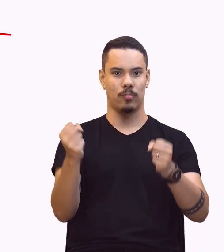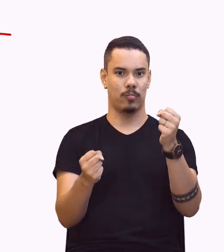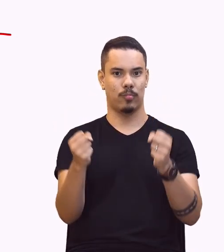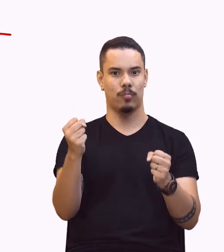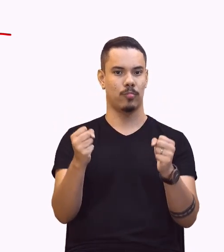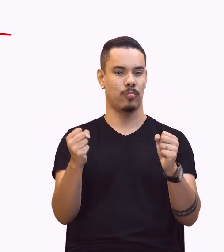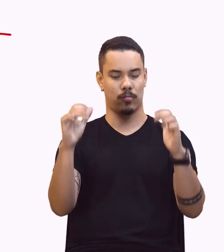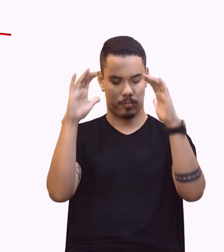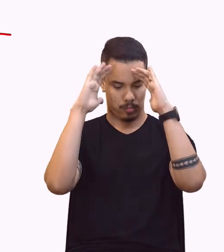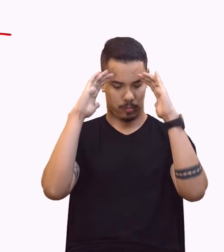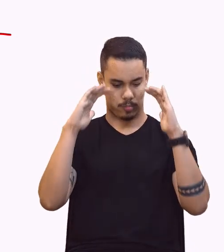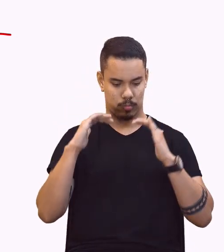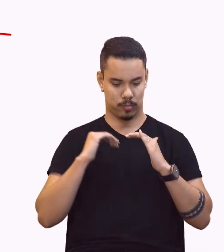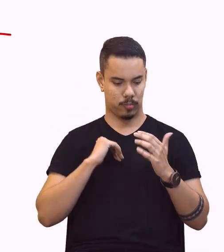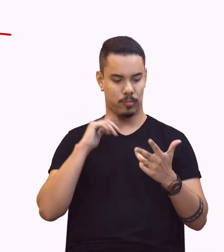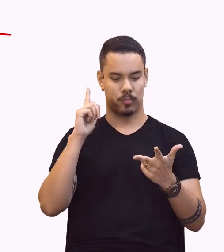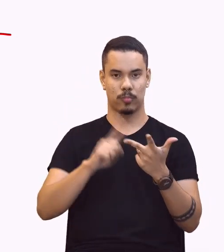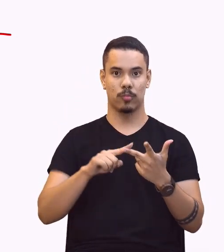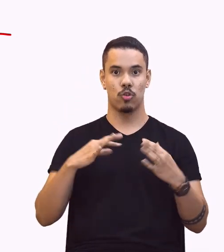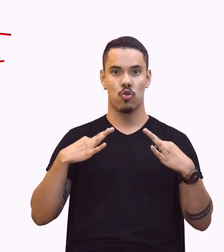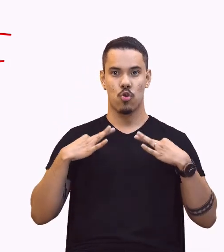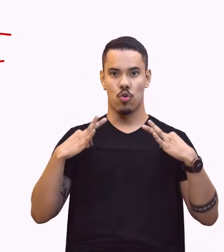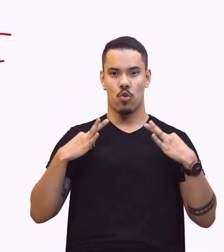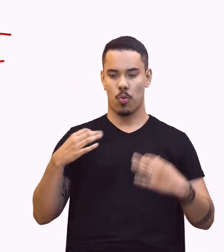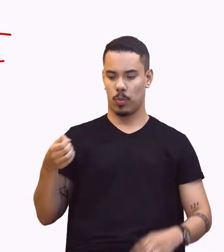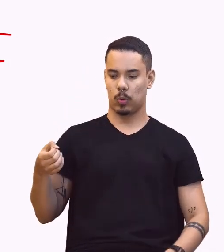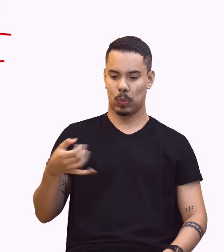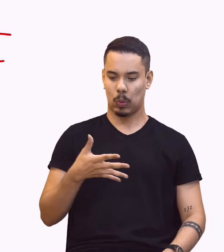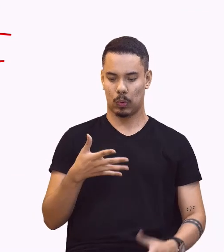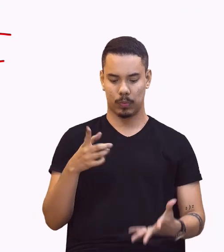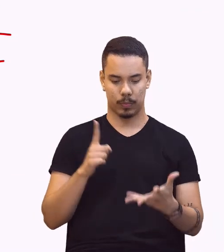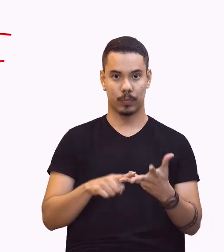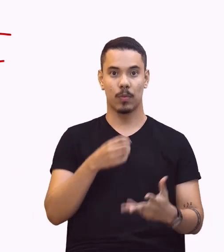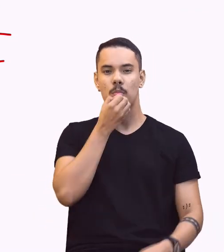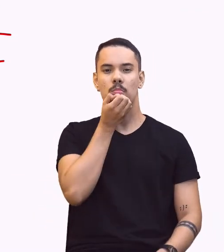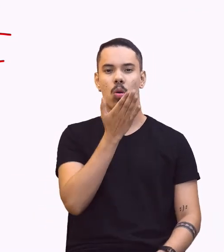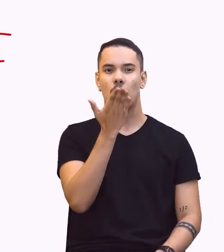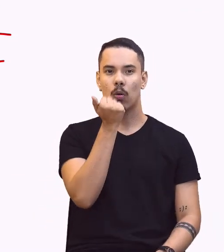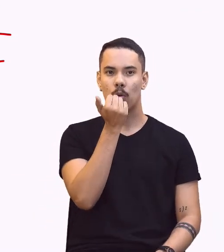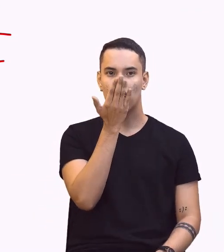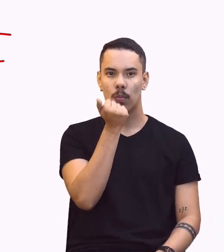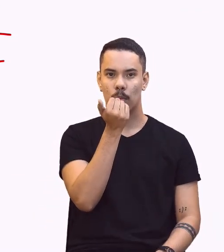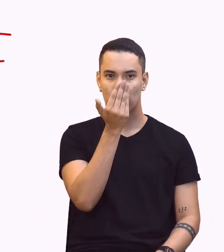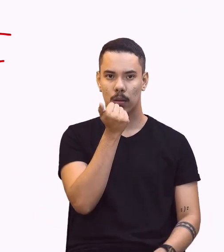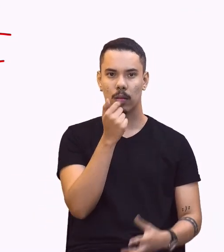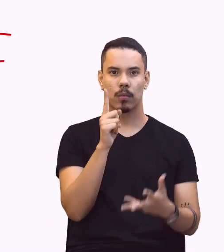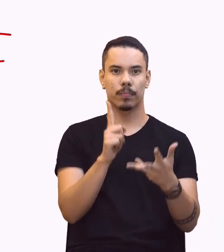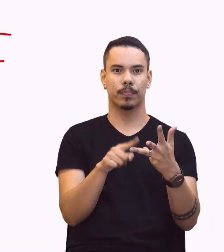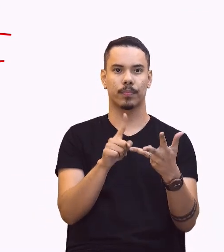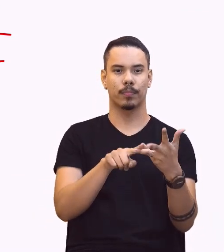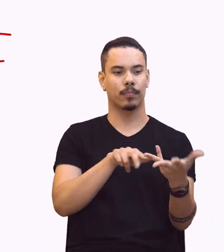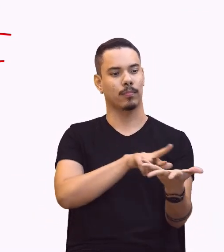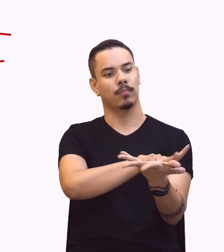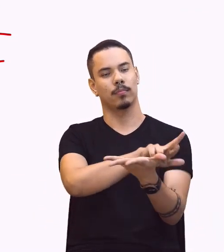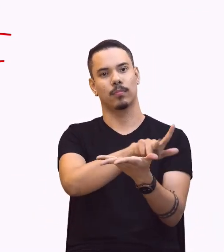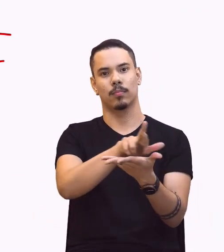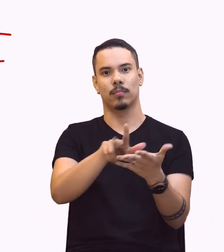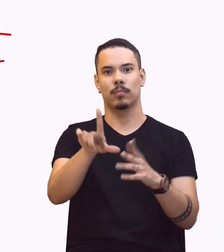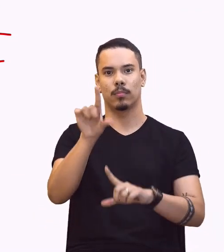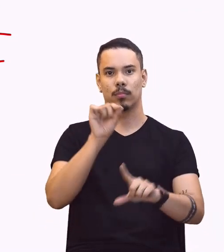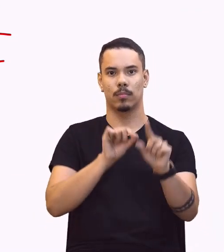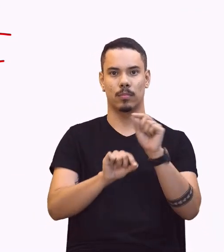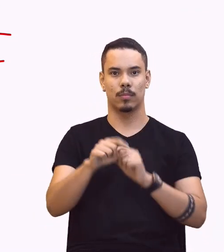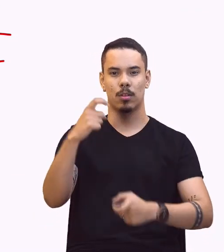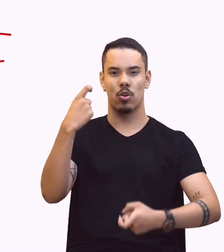respeito. Queremos ter roupas novas, uma boa comida é viável para todos. Queremos ter múltiplas